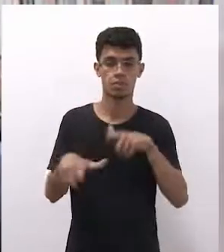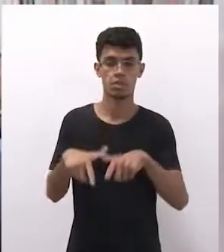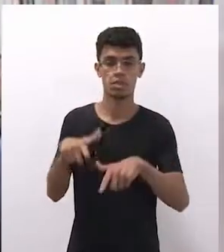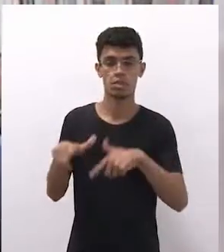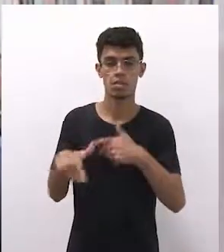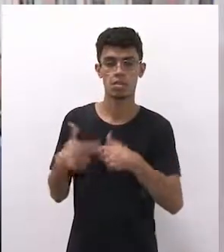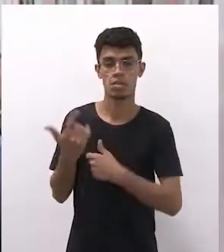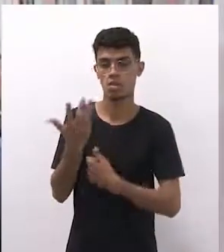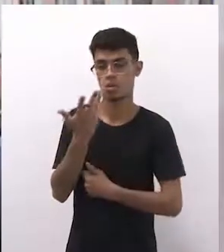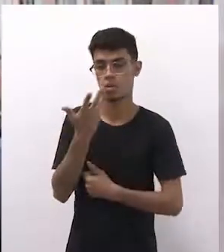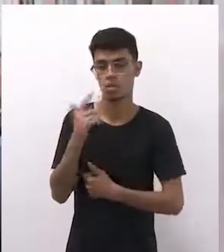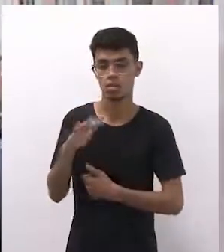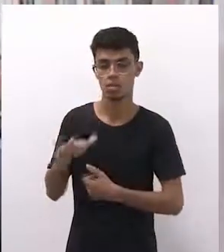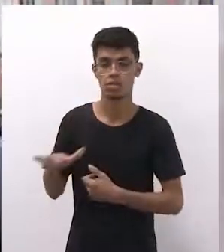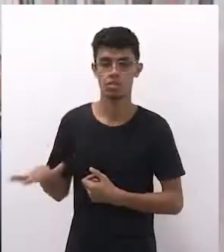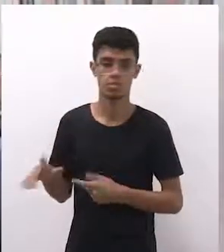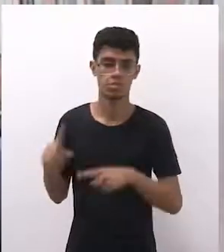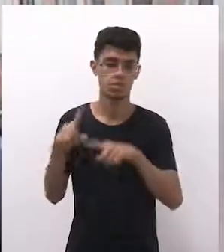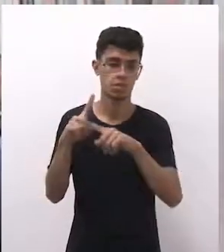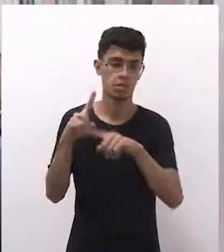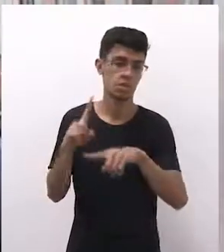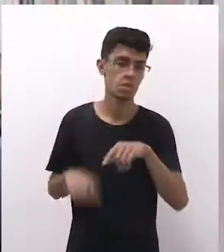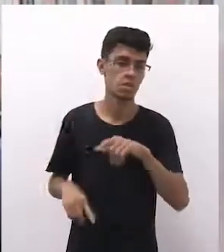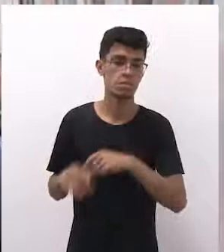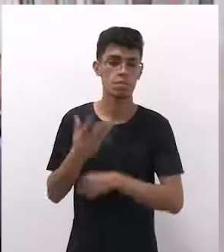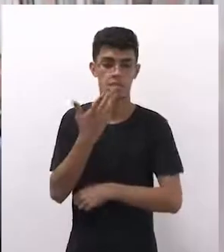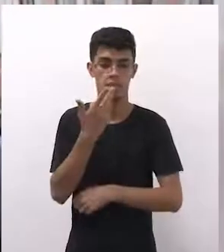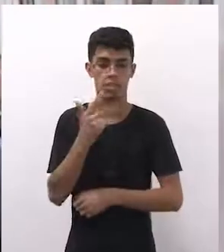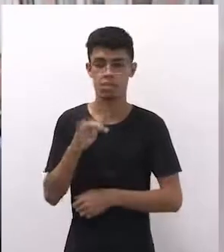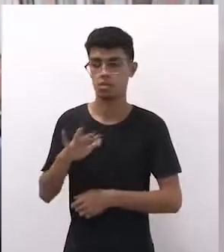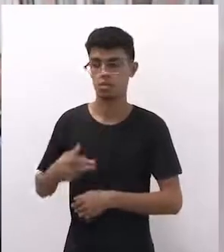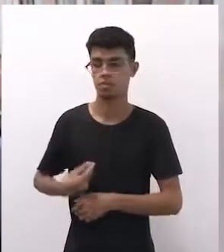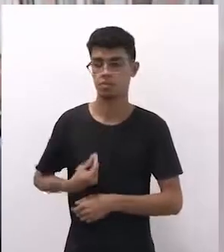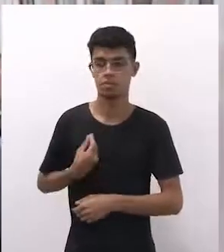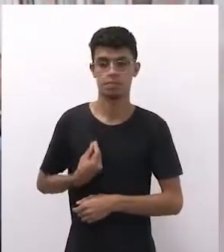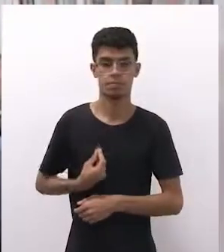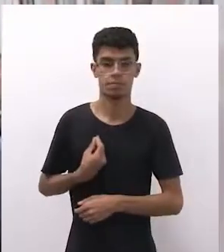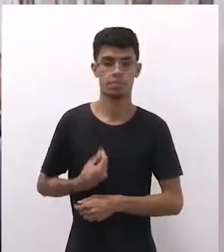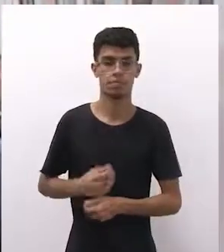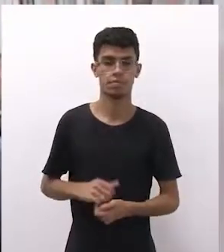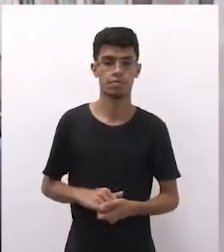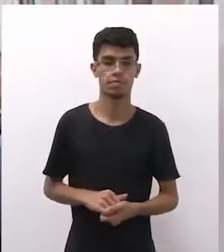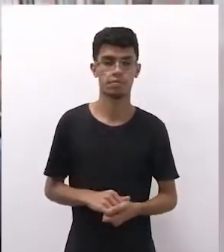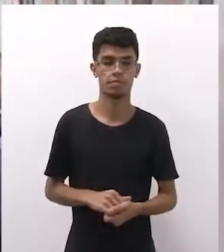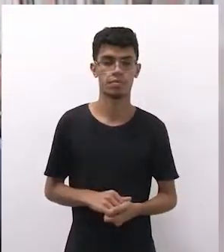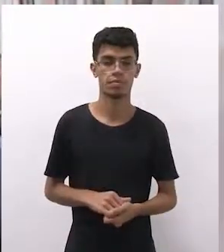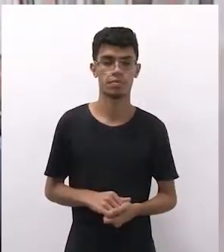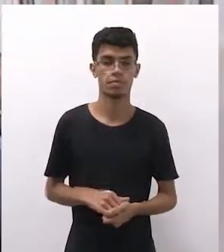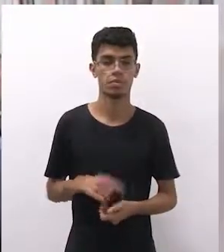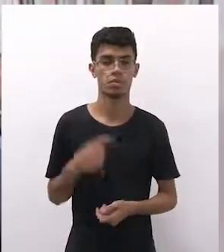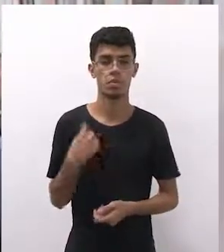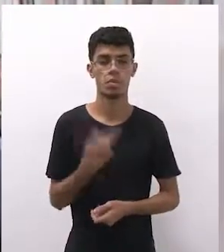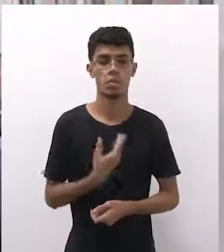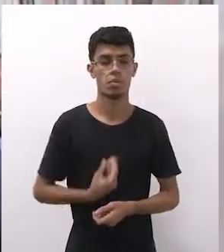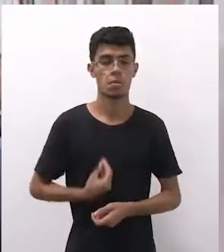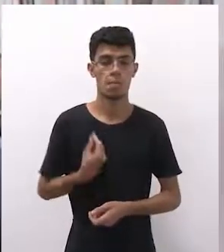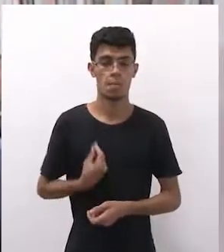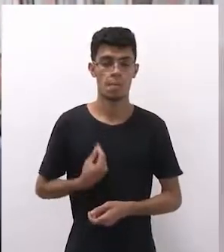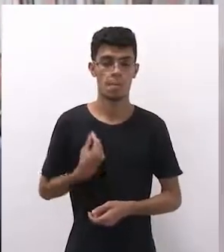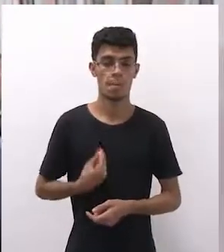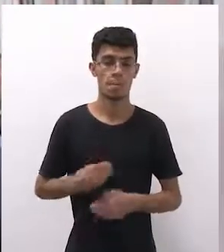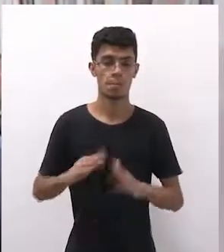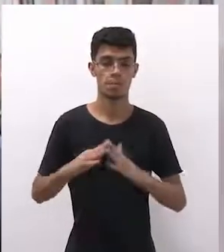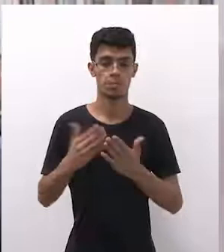priva as crianças da sua infância, né, o que faz todo sentido, né? Nós que estamos na escola, a gente presencia muito essa questão, né,